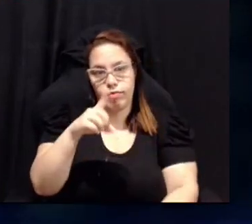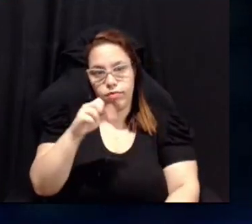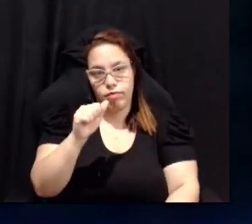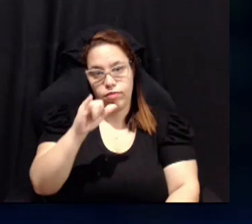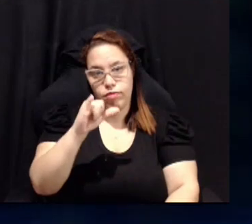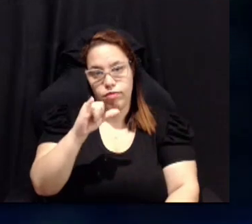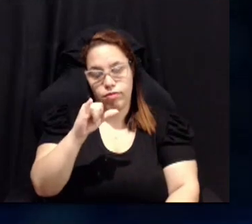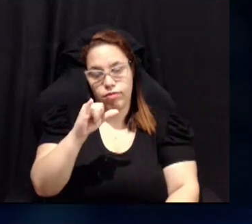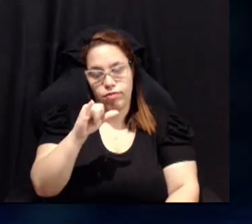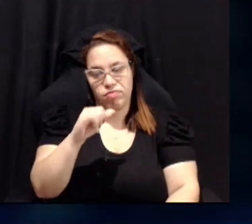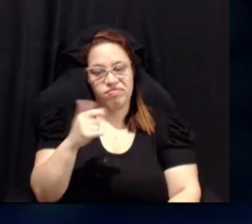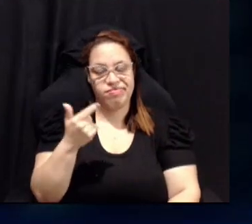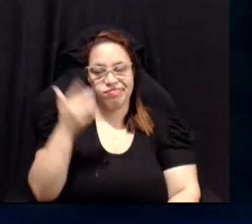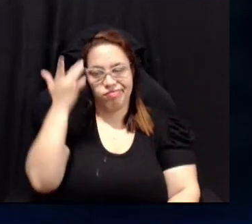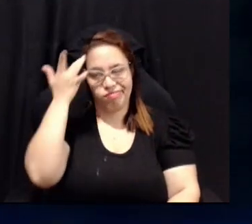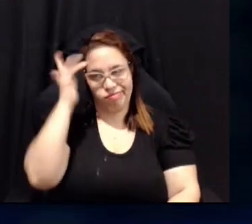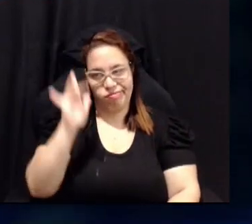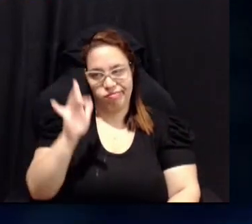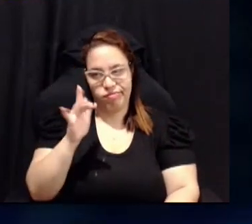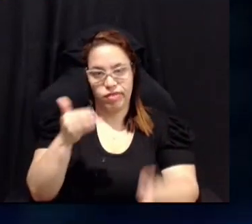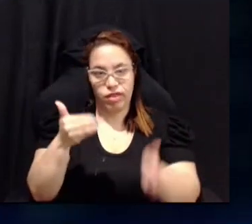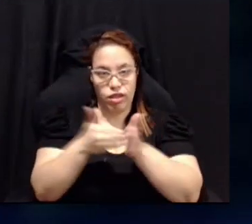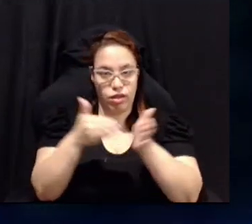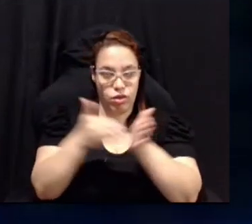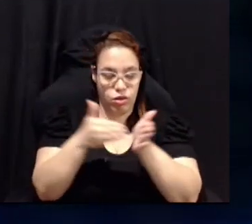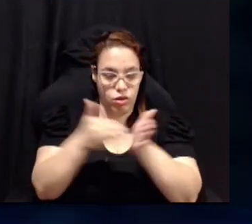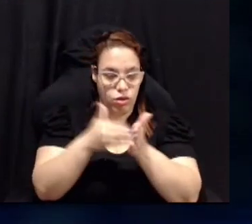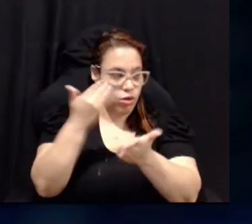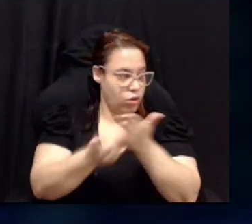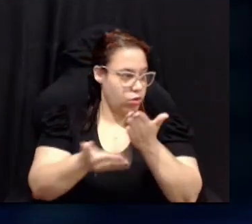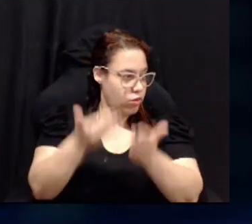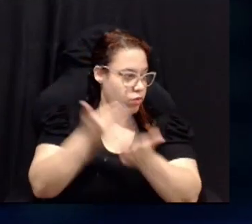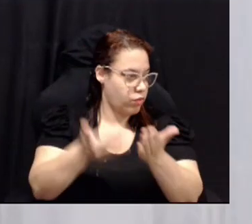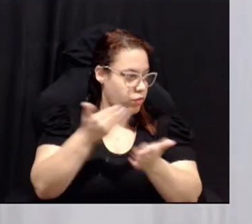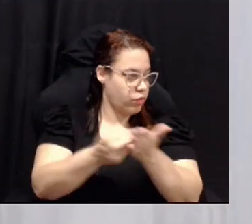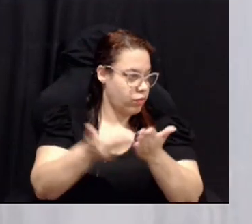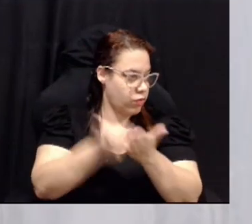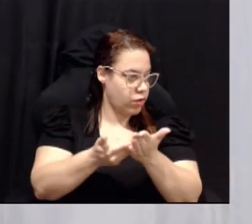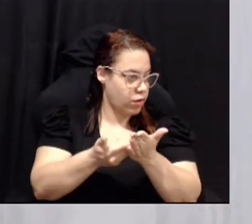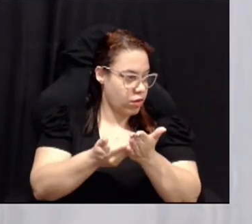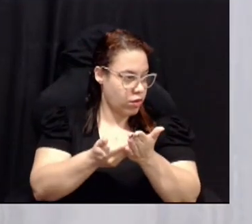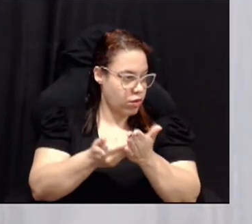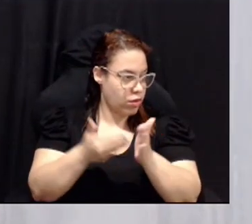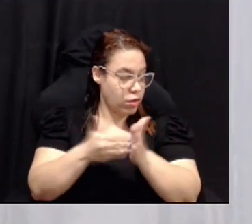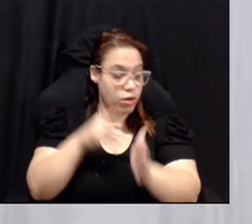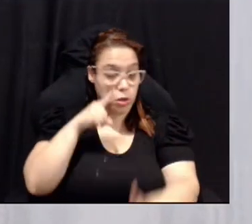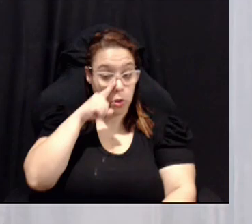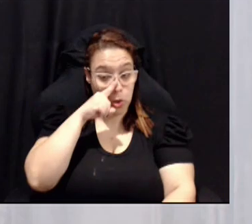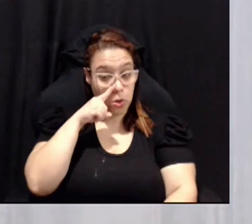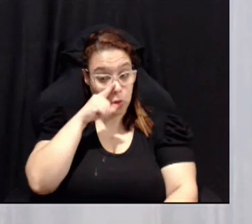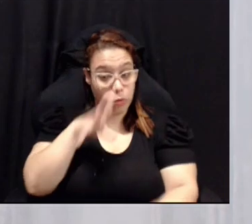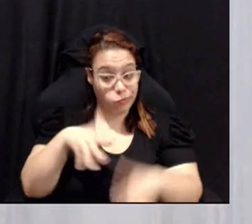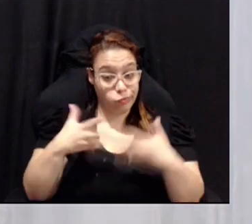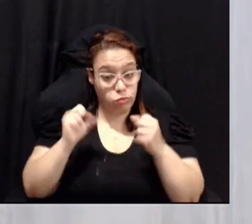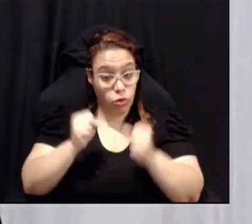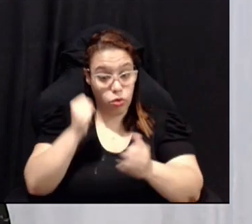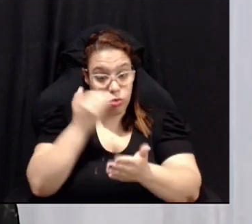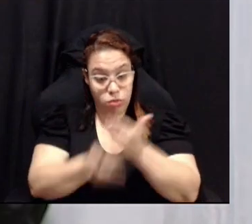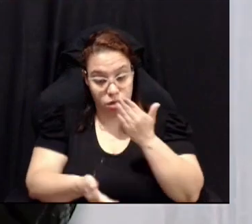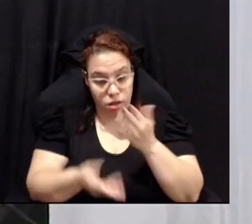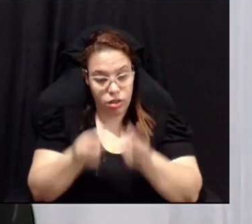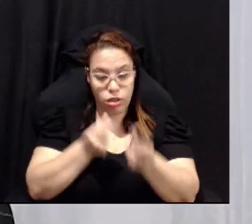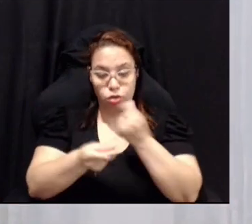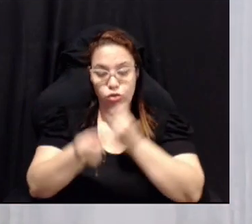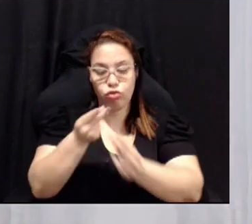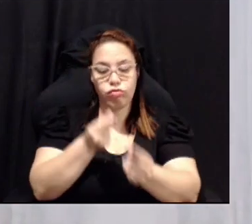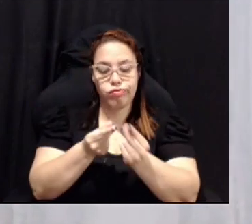não saber o limite de perda, porque você tem que fazer um gerenciamento de risco para saber o quanto você pode perder desse dinheiro. Por mais